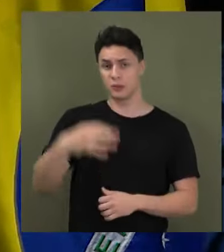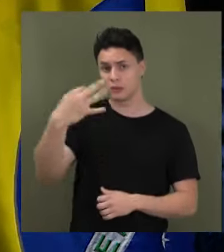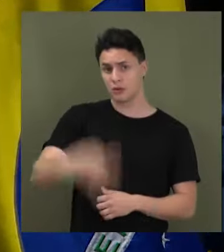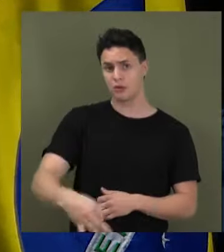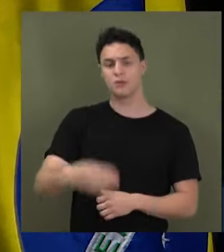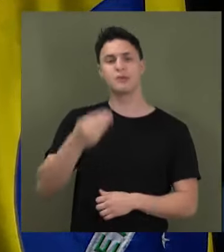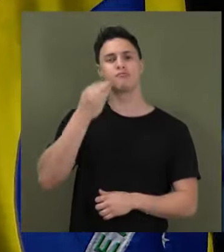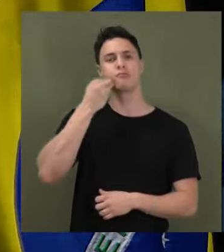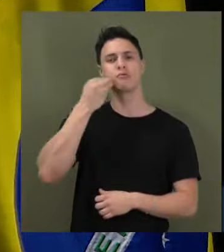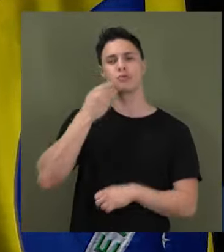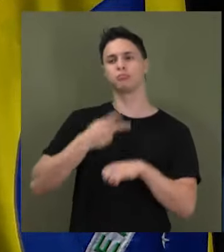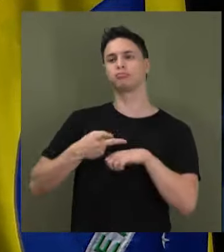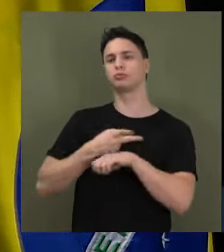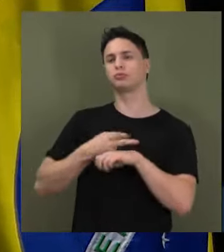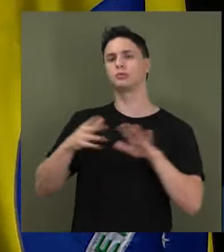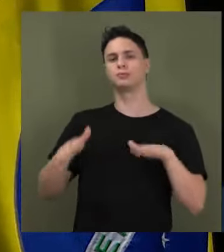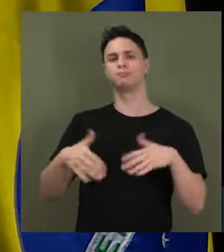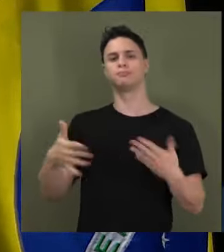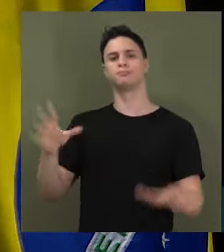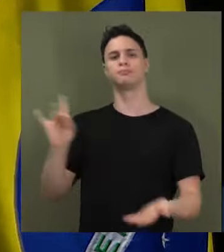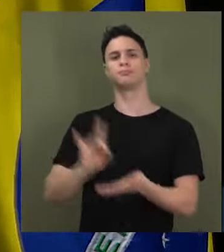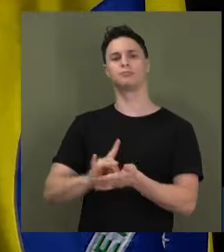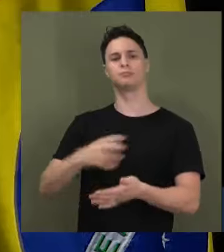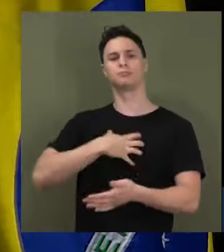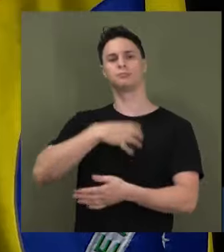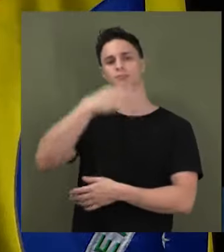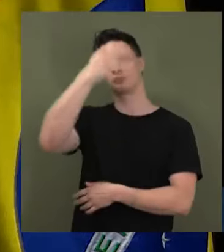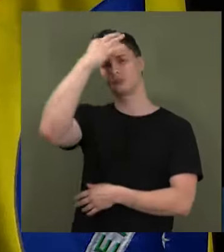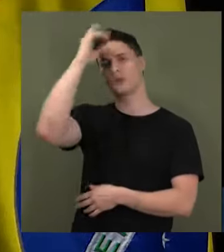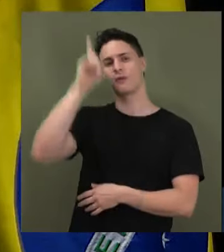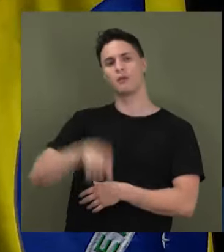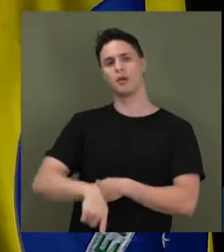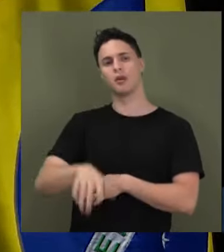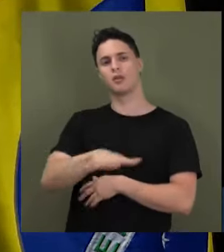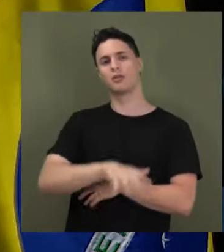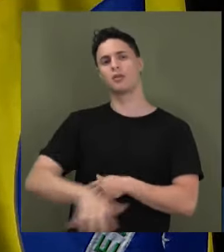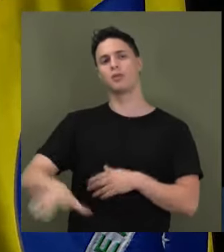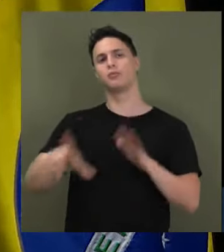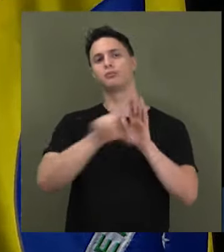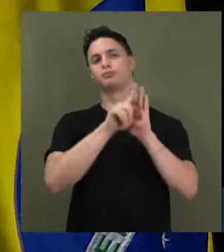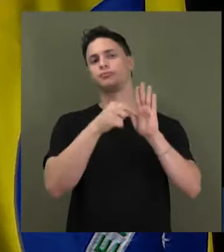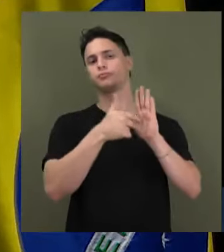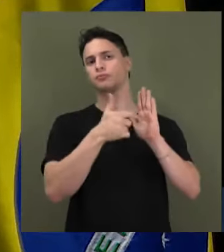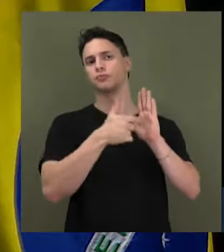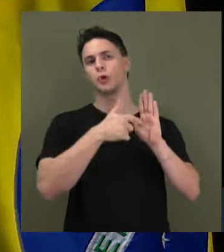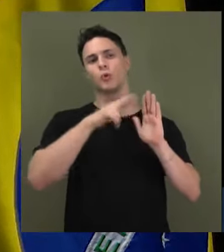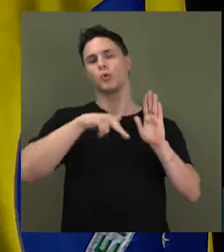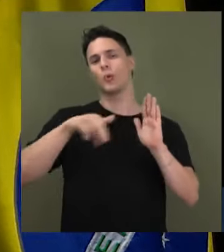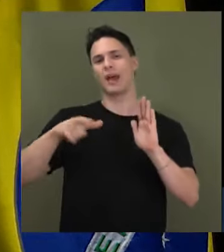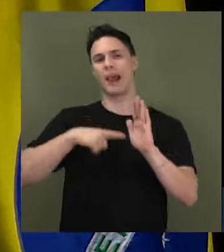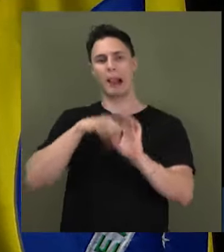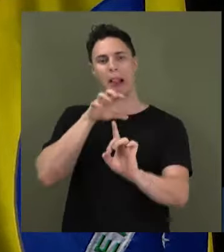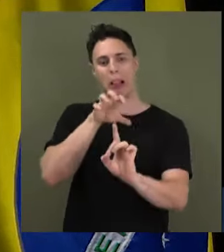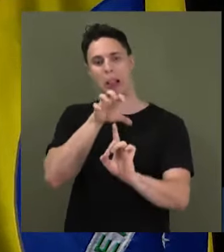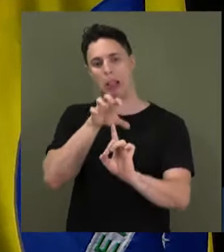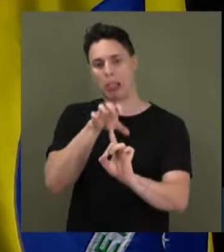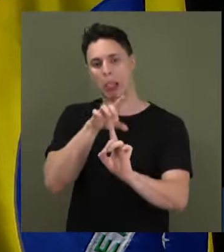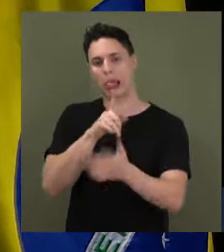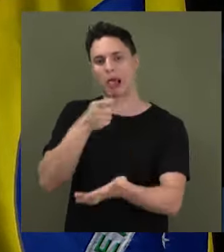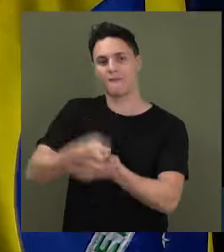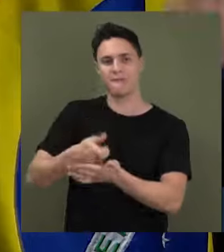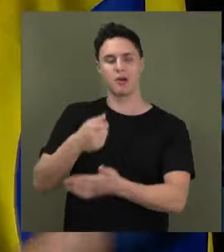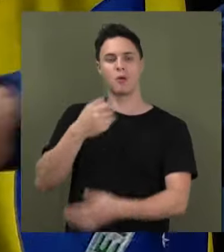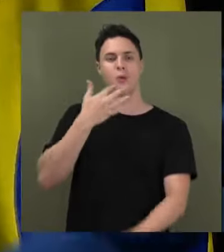buscar qual o real espírito do legislador e nunca forçar a barra para impor a